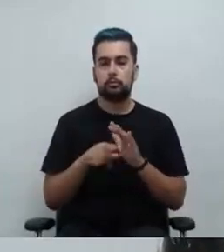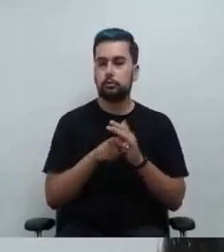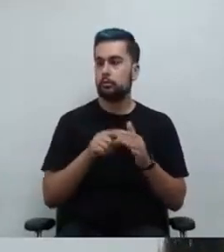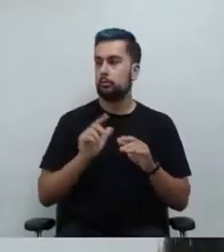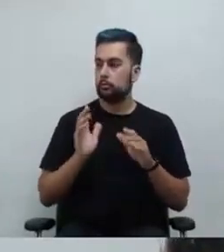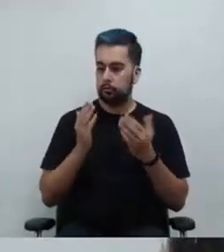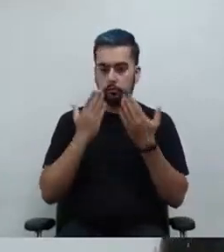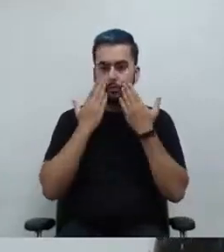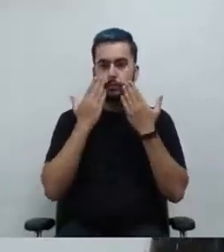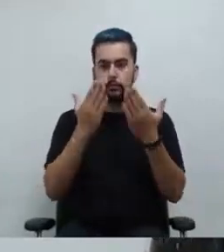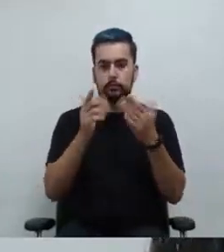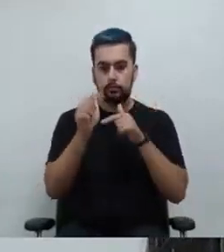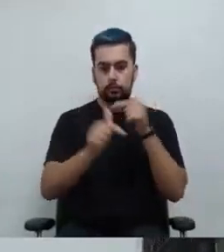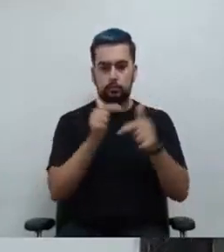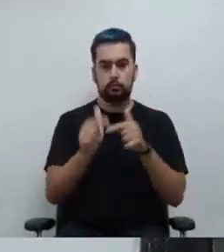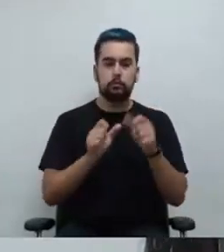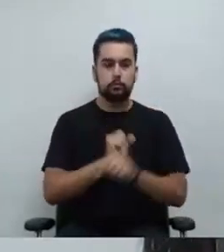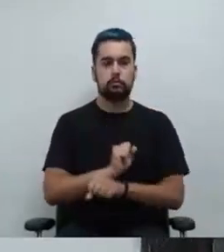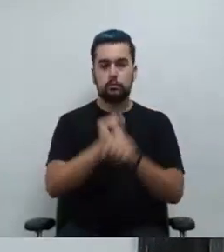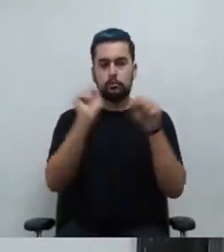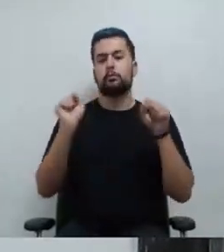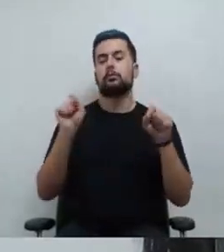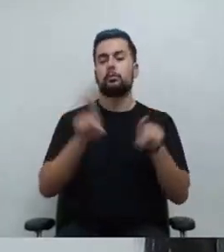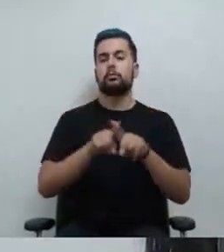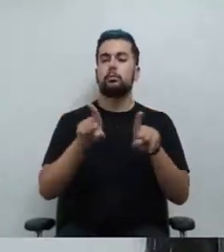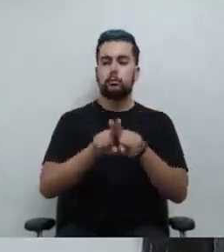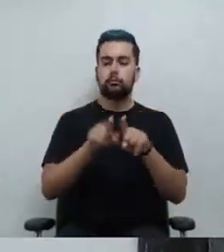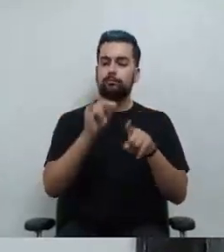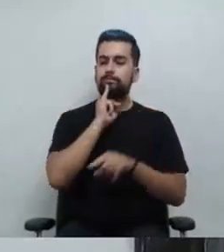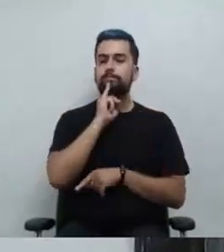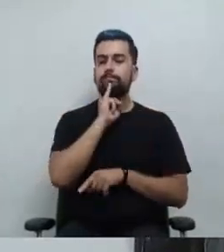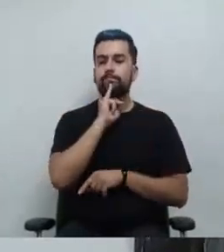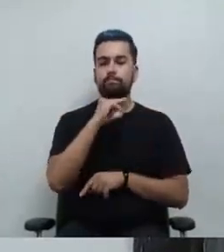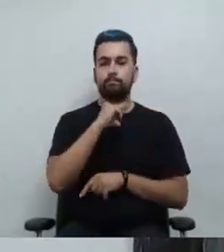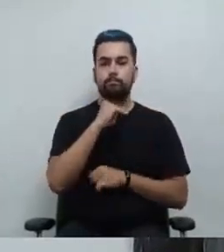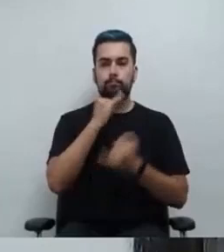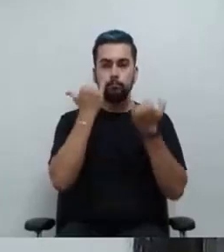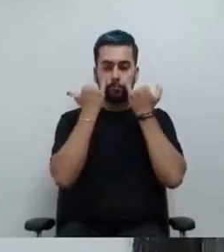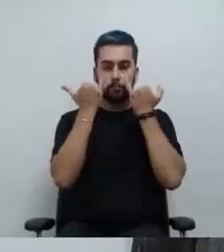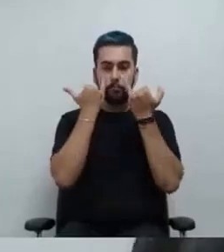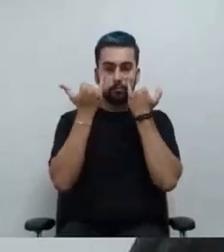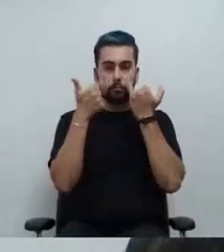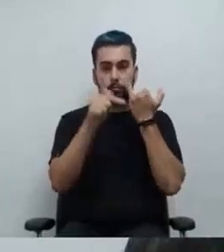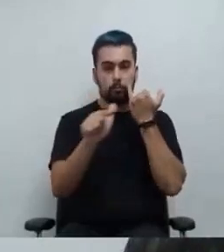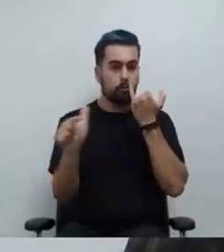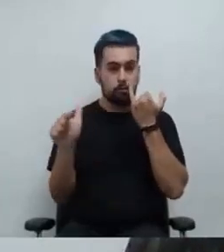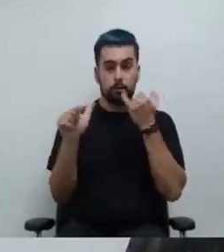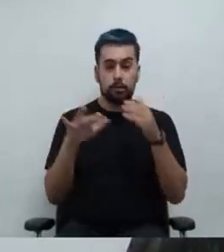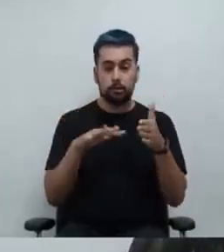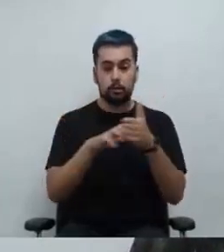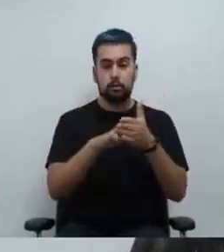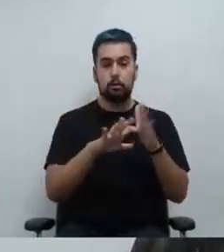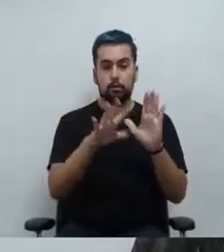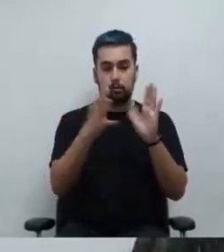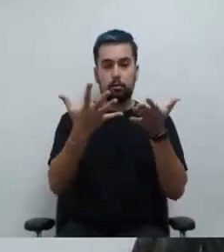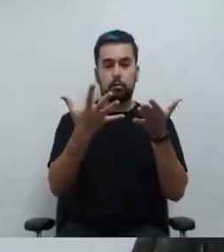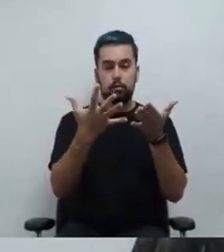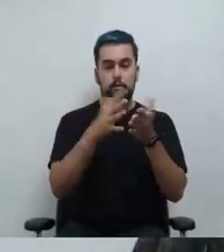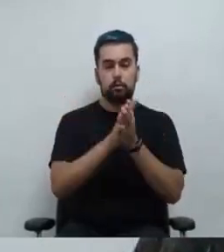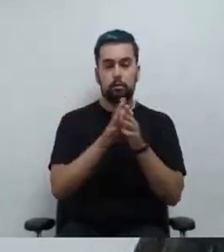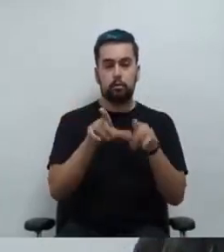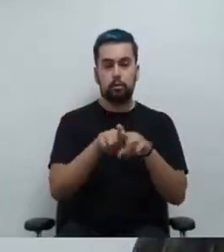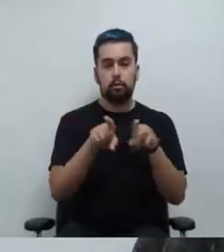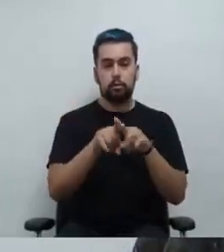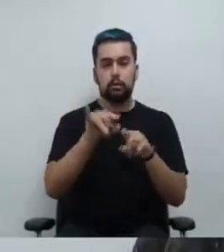caso. Nesta manhã, também, infelizmente, tivemos notícia de um outro caso, de um outro incidente, agora envolvendo a unidade